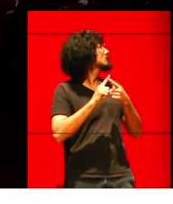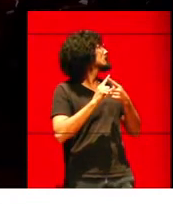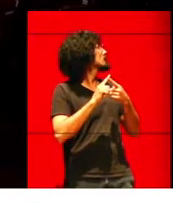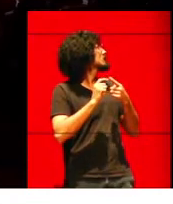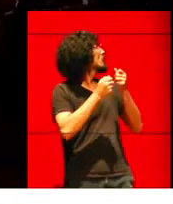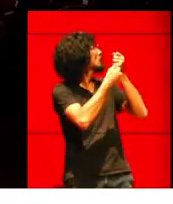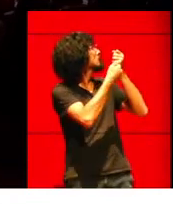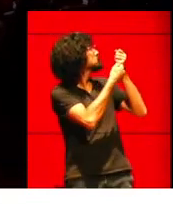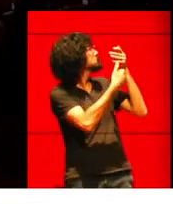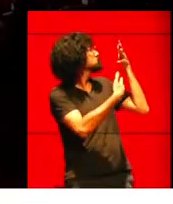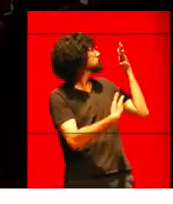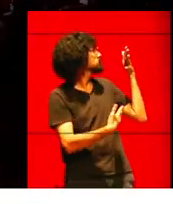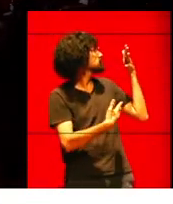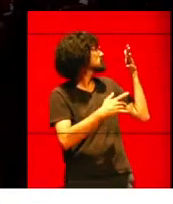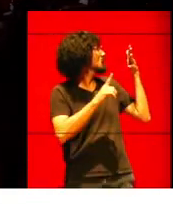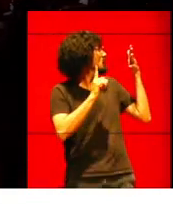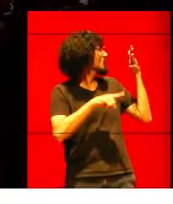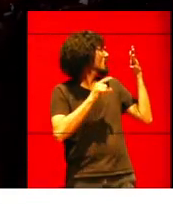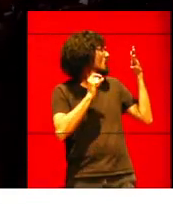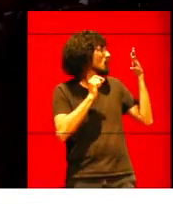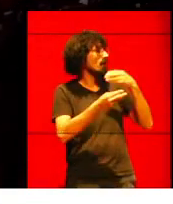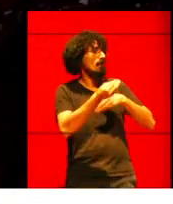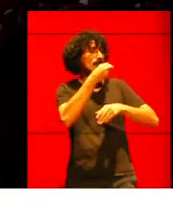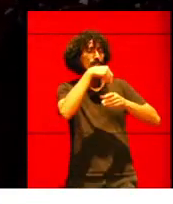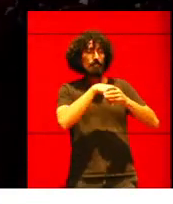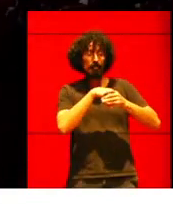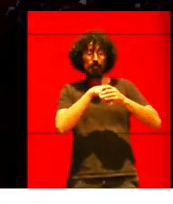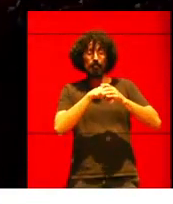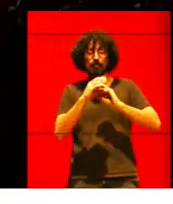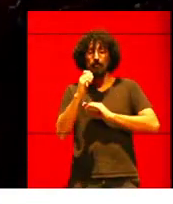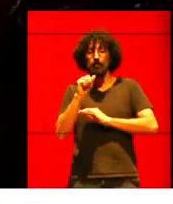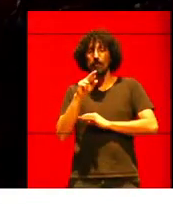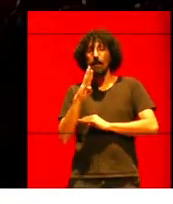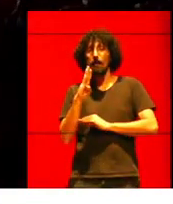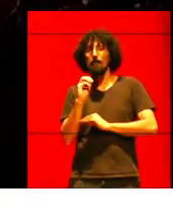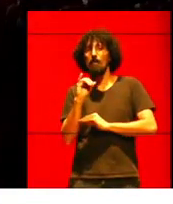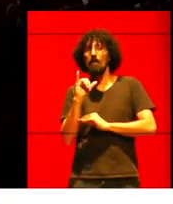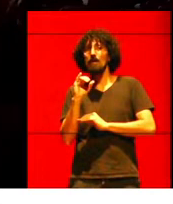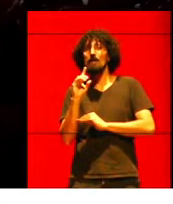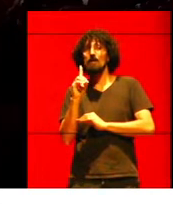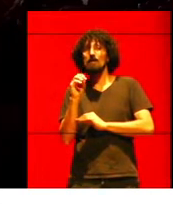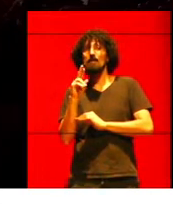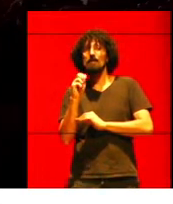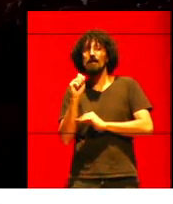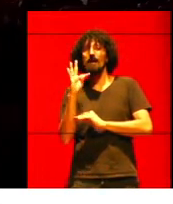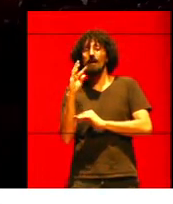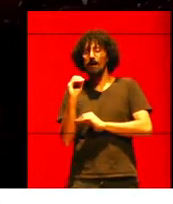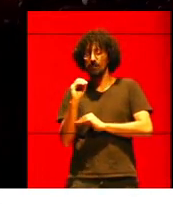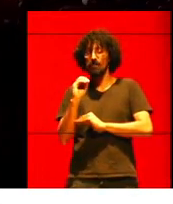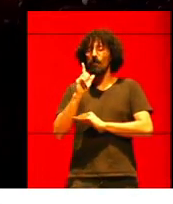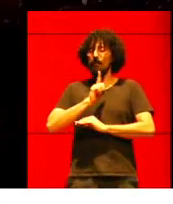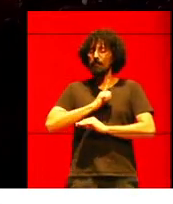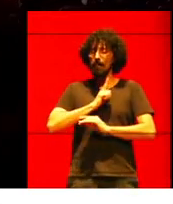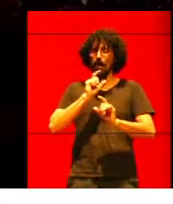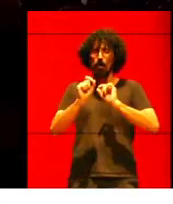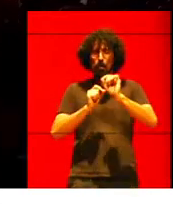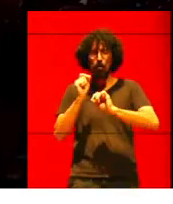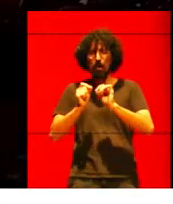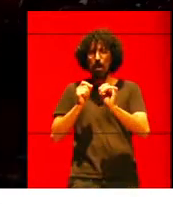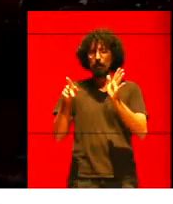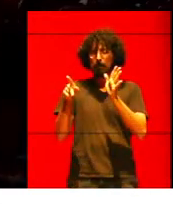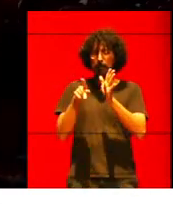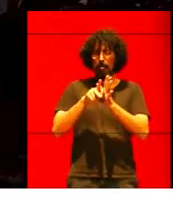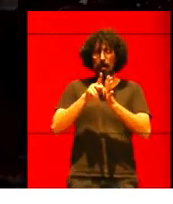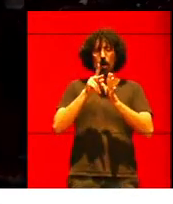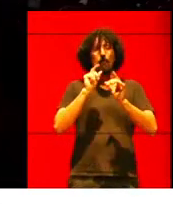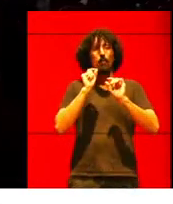glicose, frutose, galactose e as pentoses, que vocês vão ver lá em ácidos nucleicos. Ribose, desoxirribose.